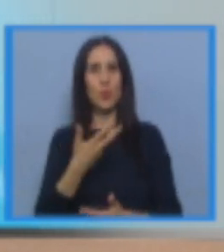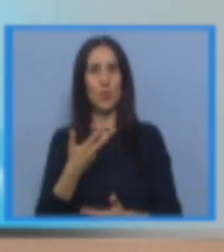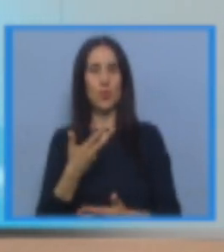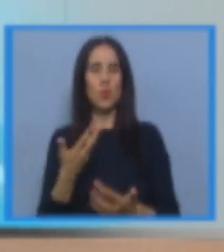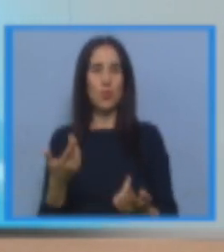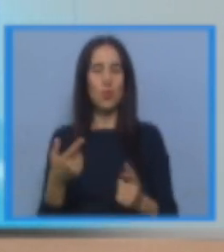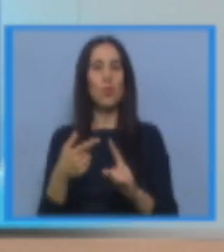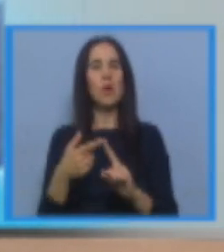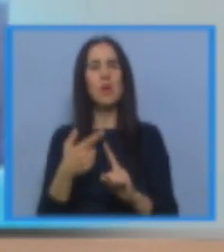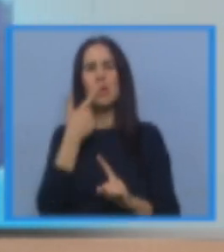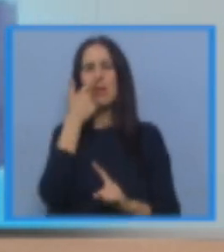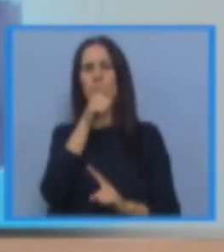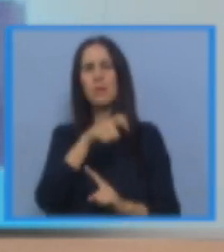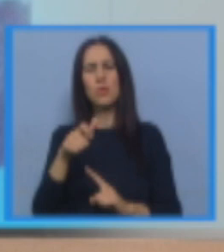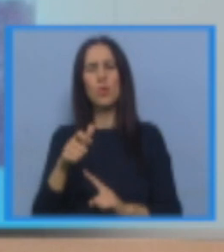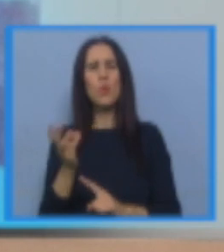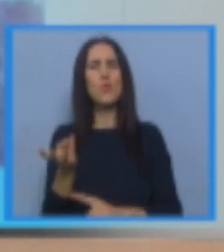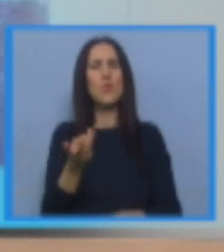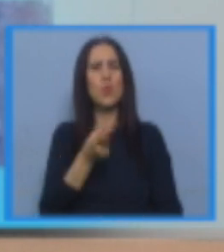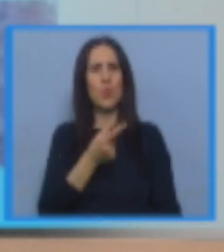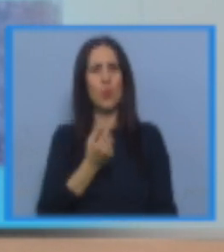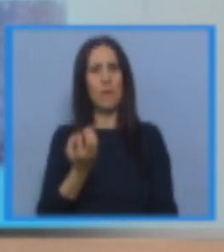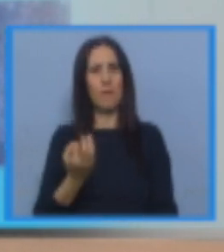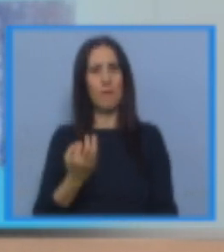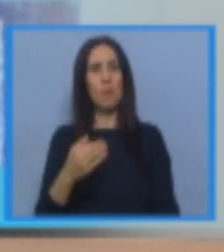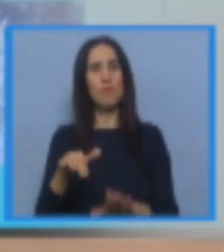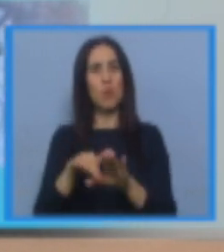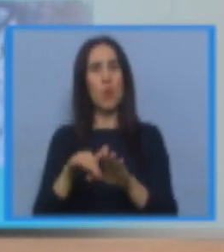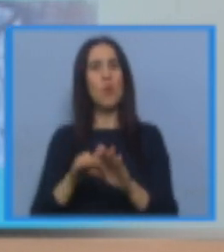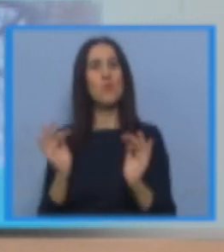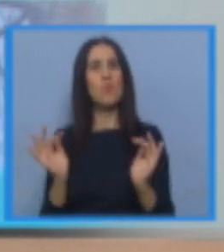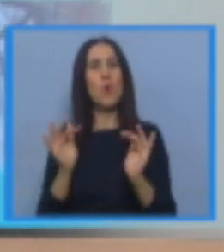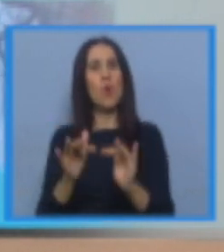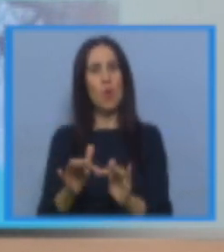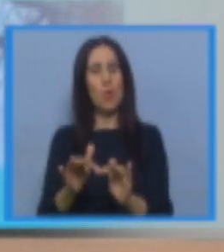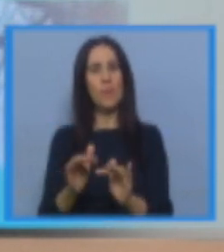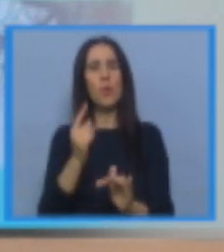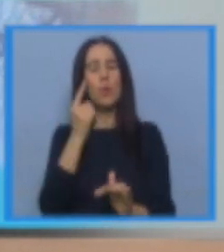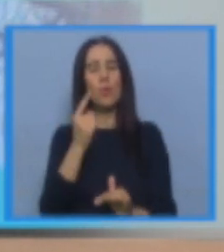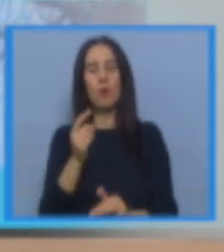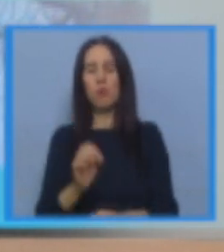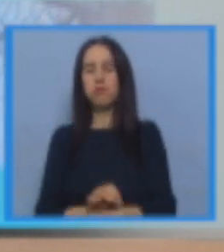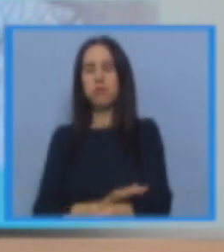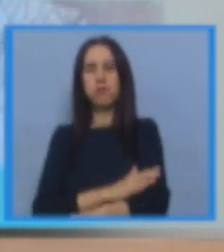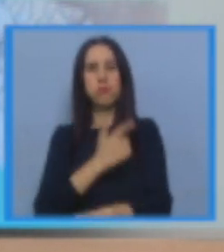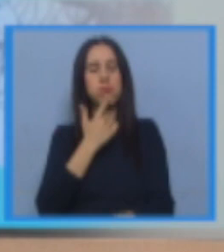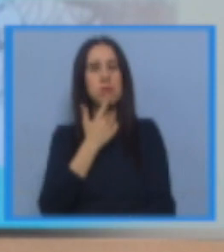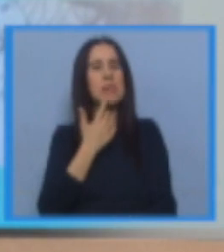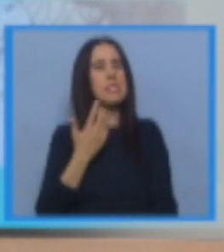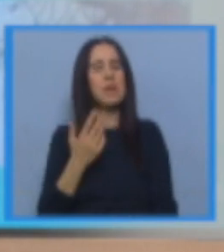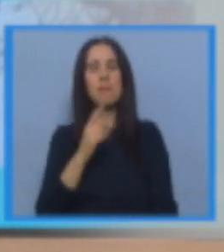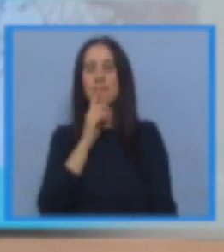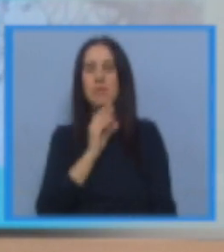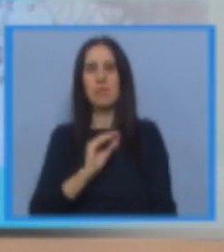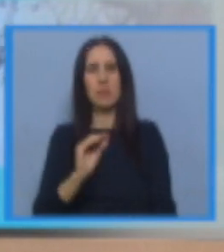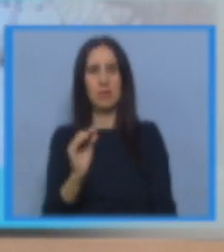e o grande número de pessoas que nela participa, uma das coisas que impressiona muito é o